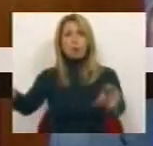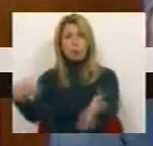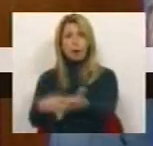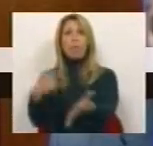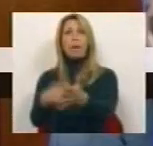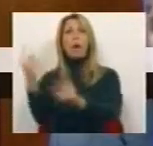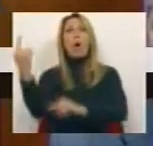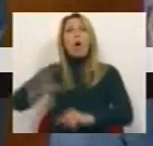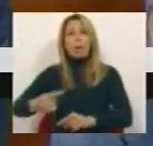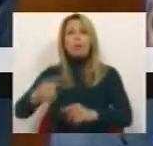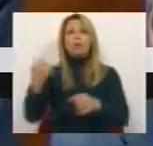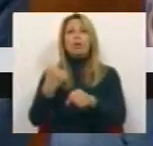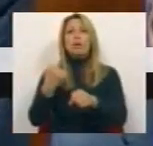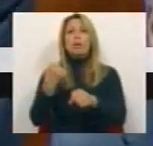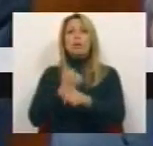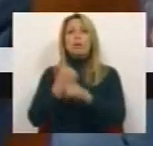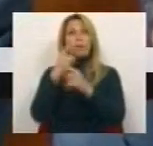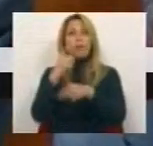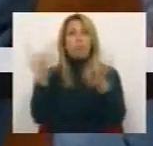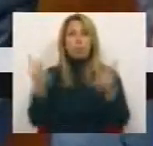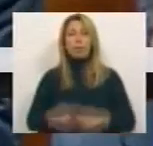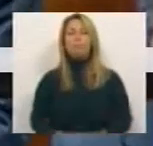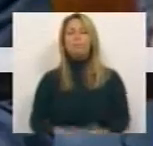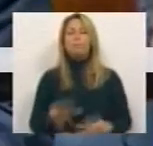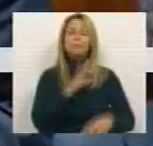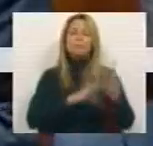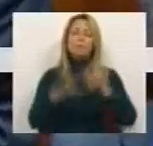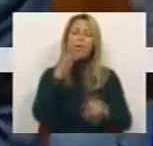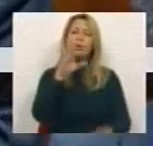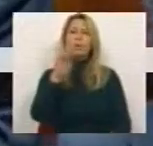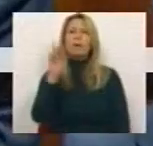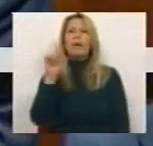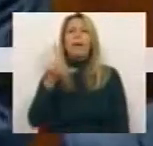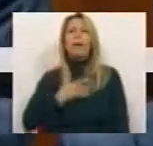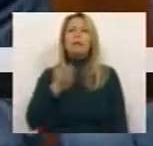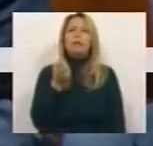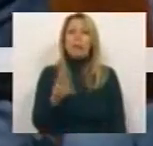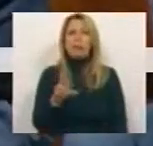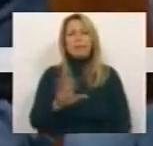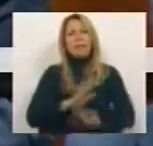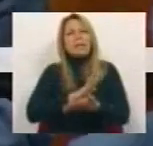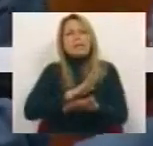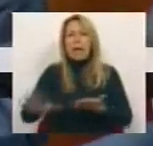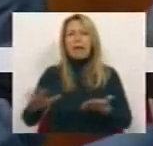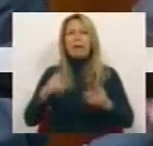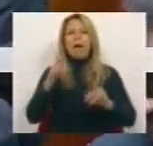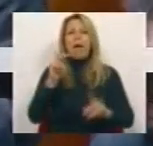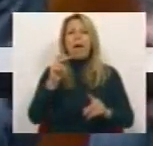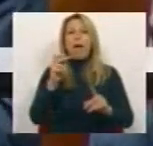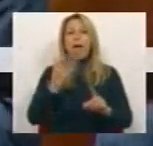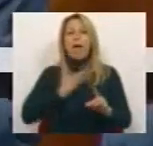serviço público. Sr. Deputado Héler Amaral, sem adjetivos, há uma coisa que é um facto.